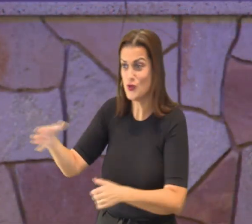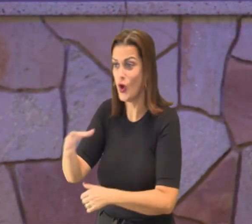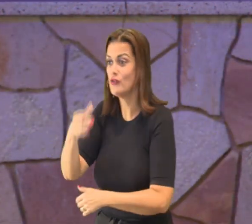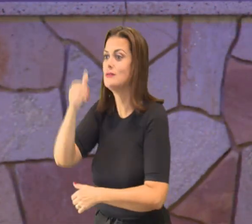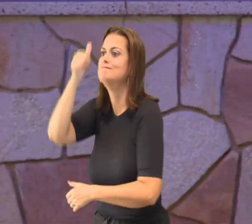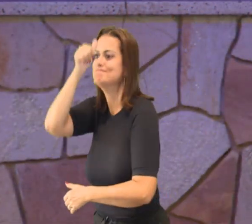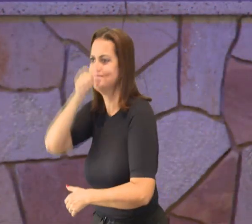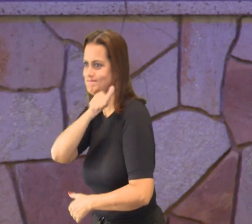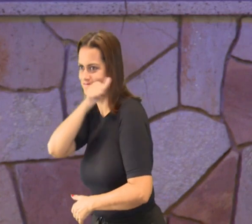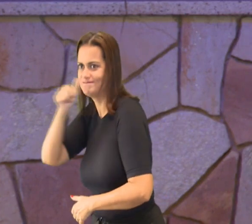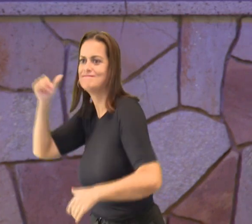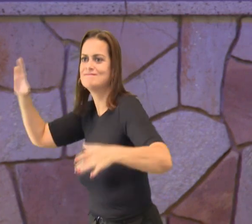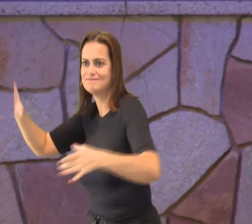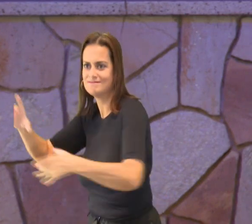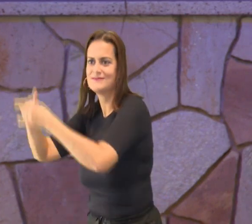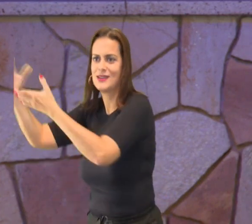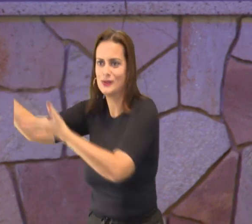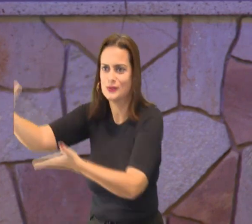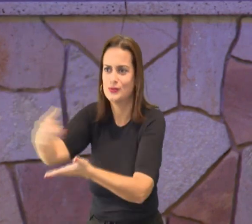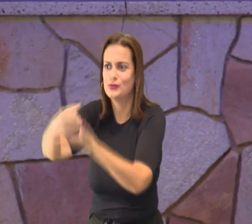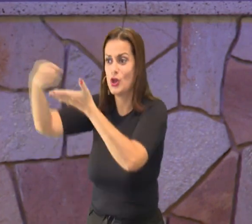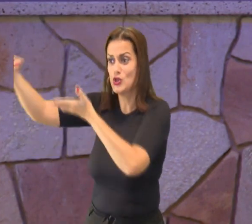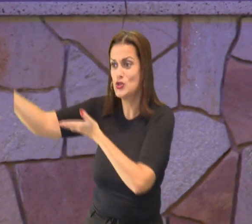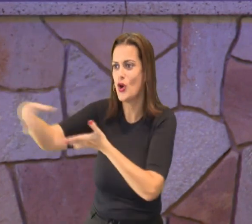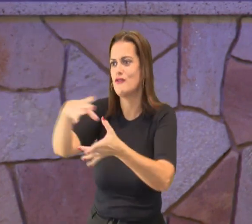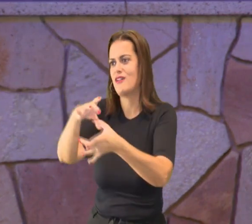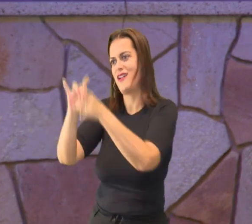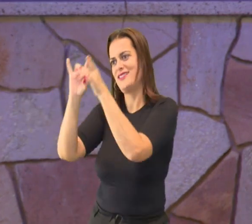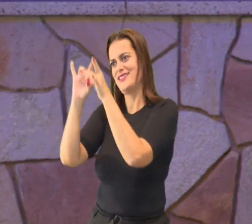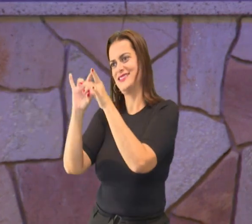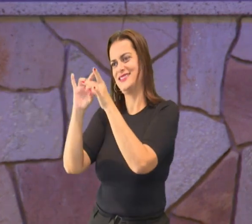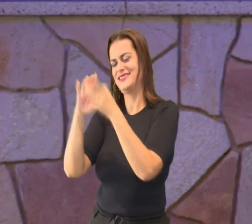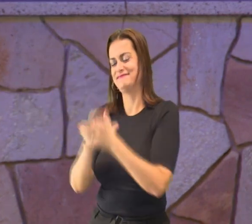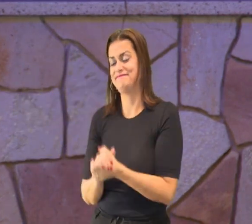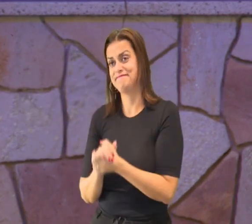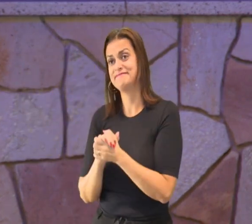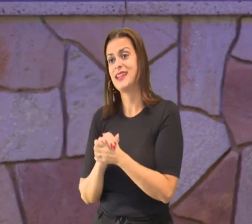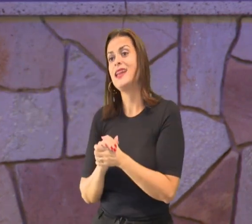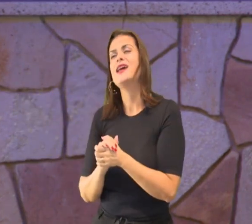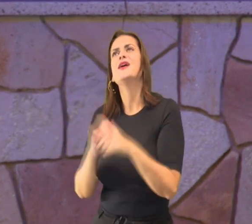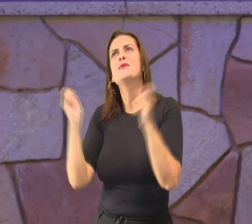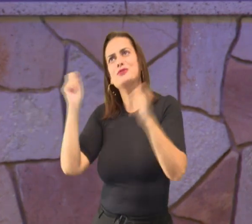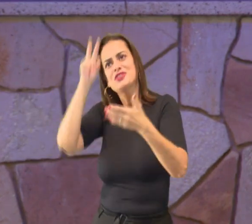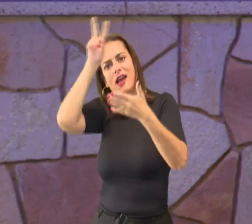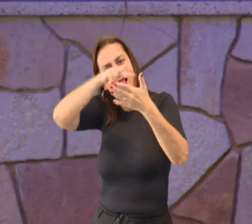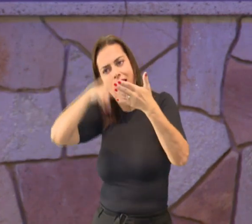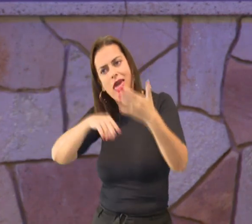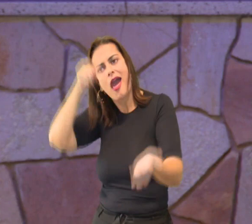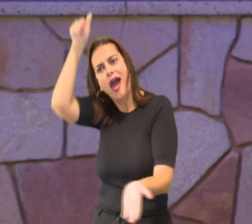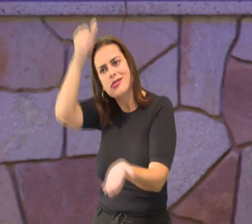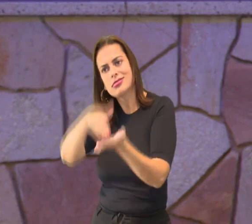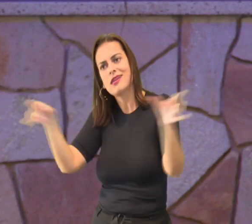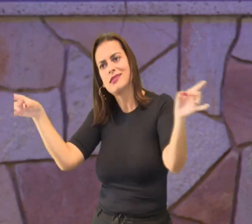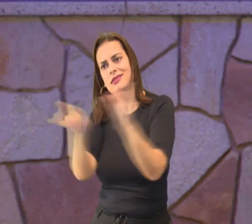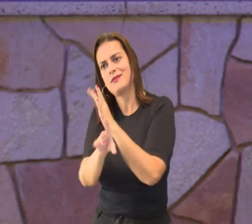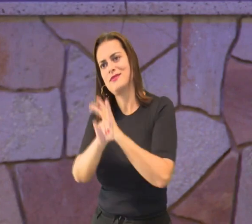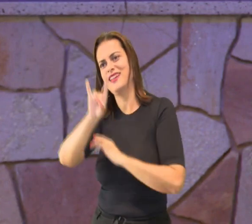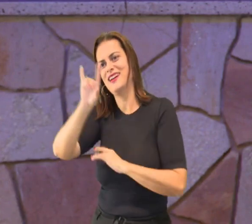para aqueles que têm sido chamados. Irmãos, ficaria lendo aqui até o dia acabar,